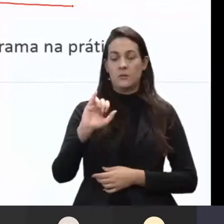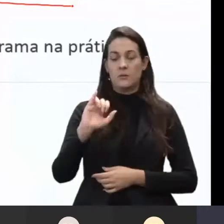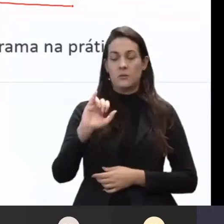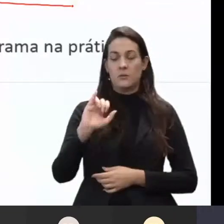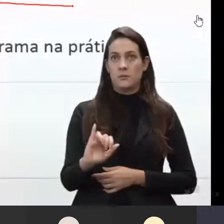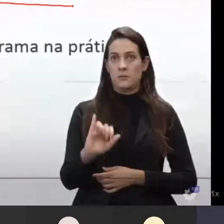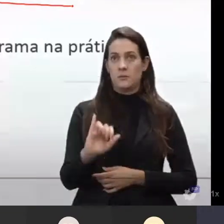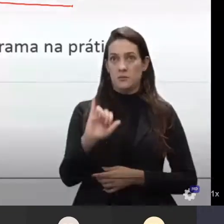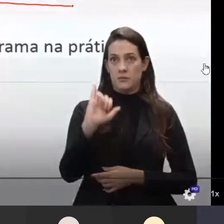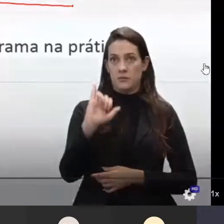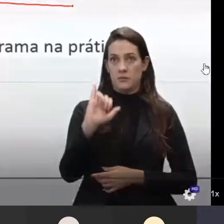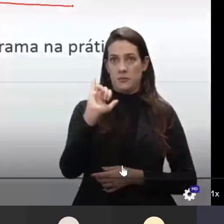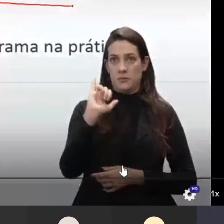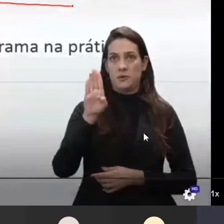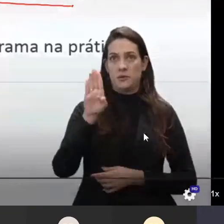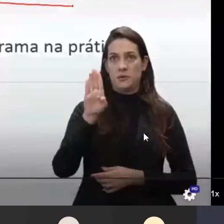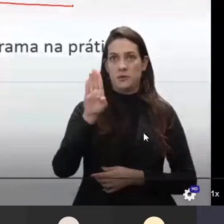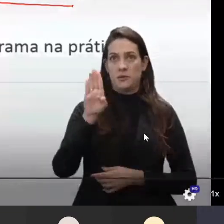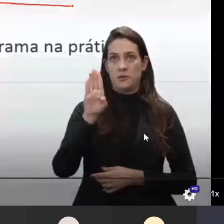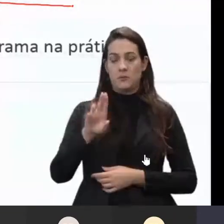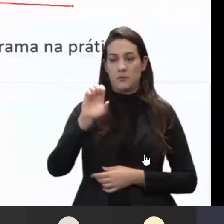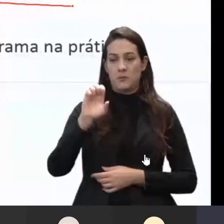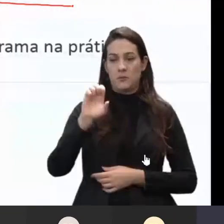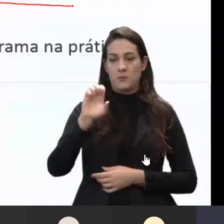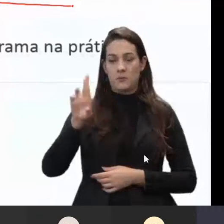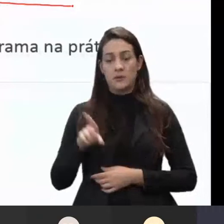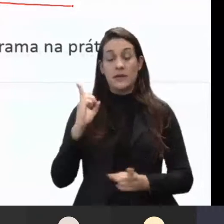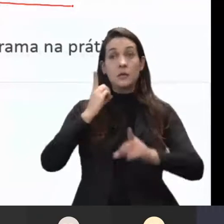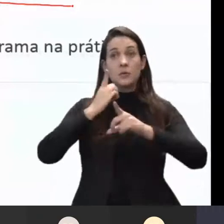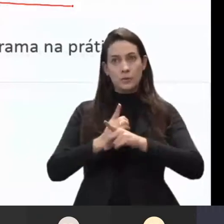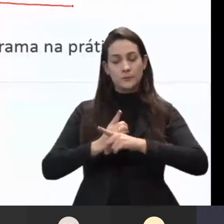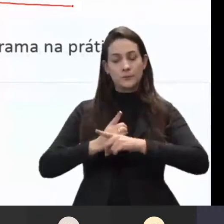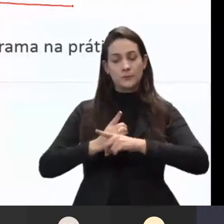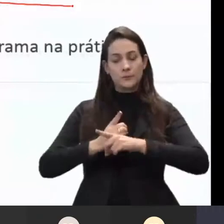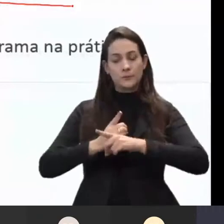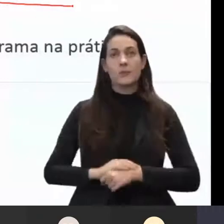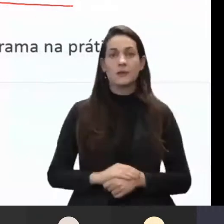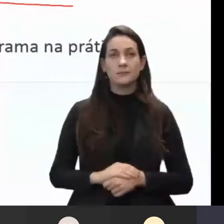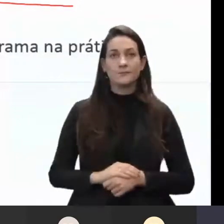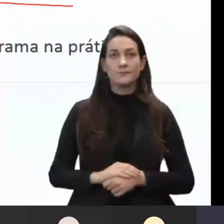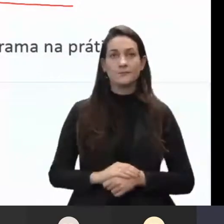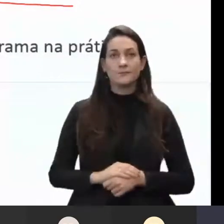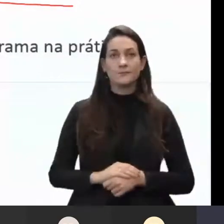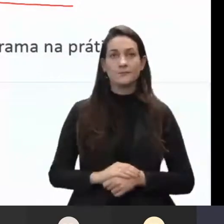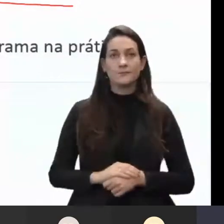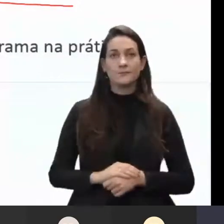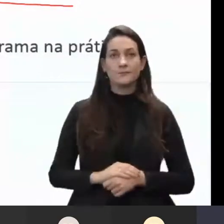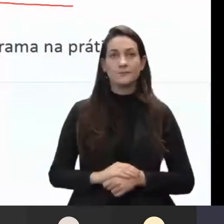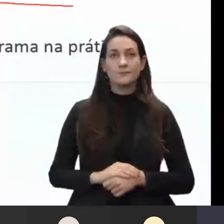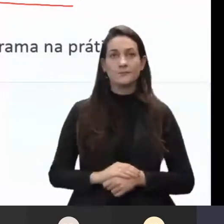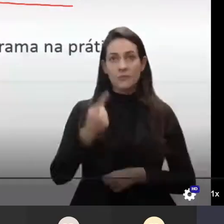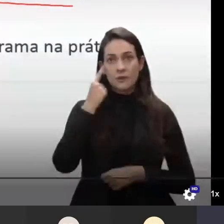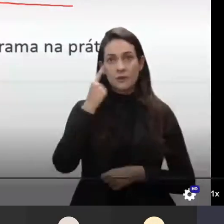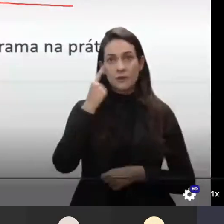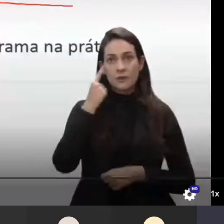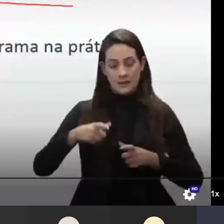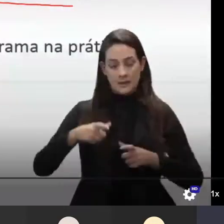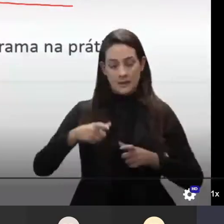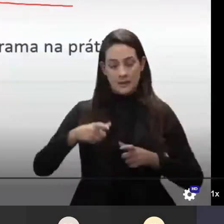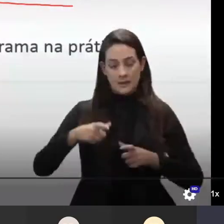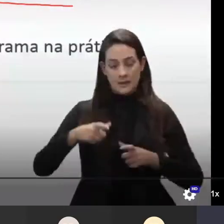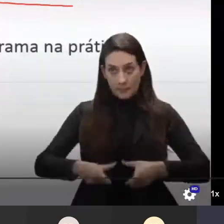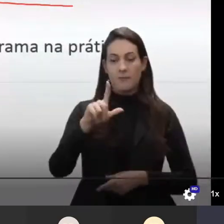um método que utiliza o disco de difusão em agar. O agar é a nossa plaquinha, então nós temos a placa com